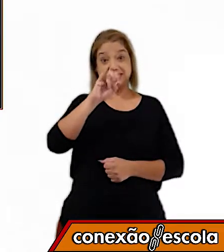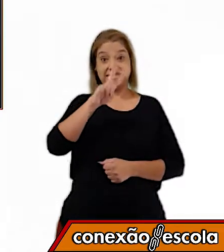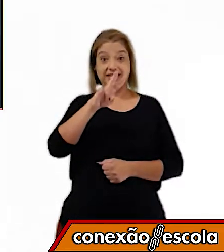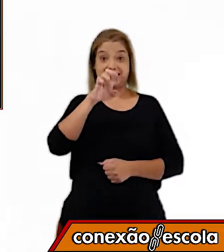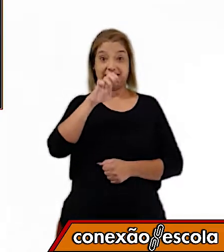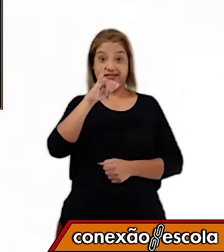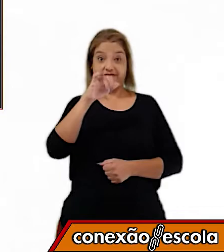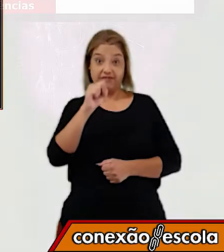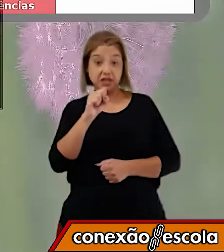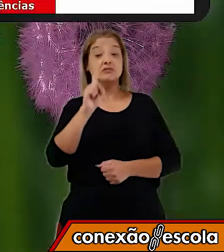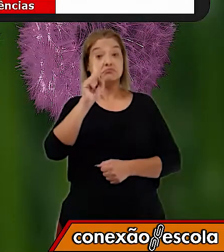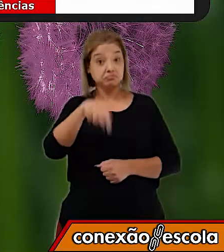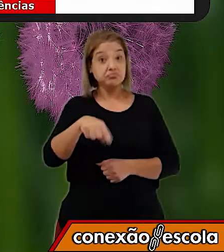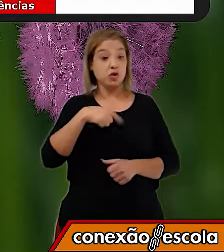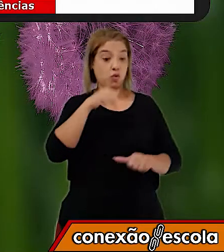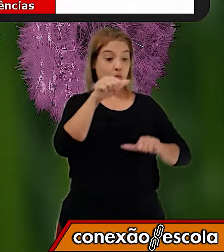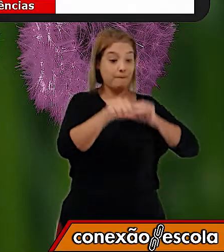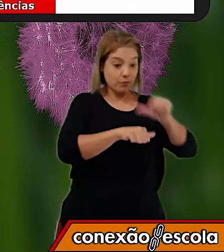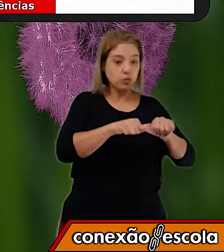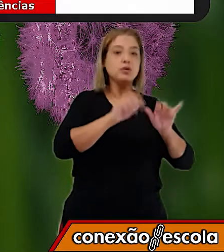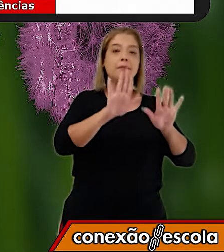podem voltar.